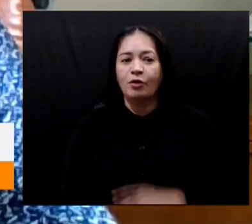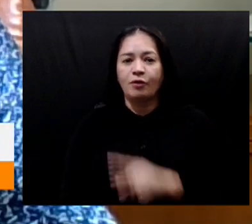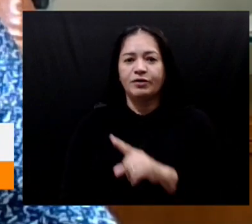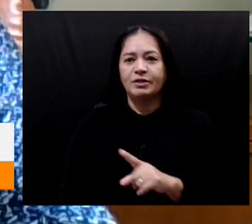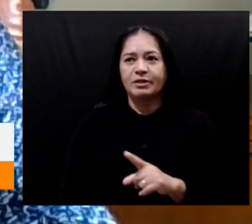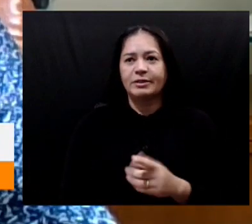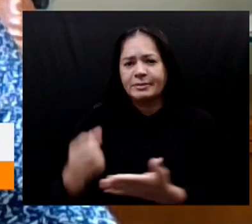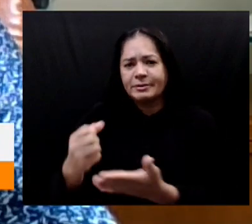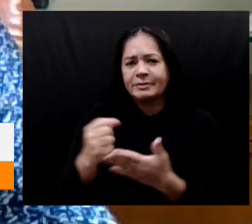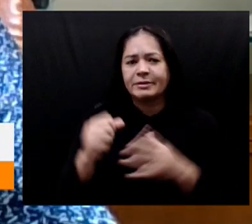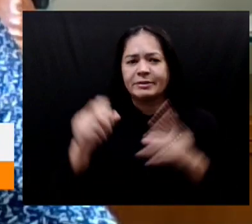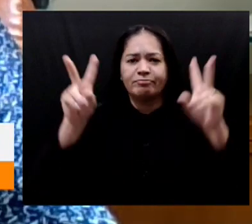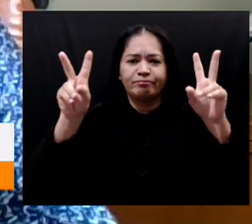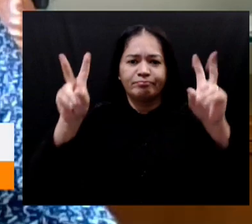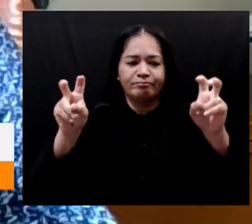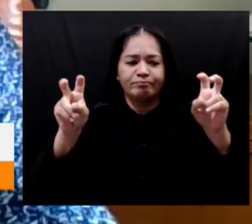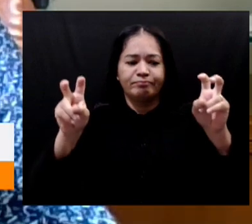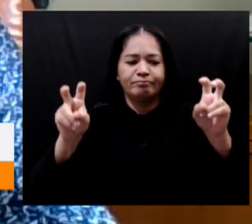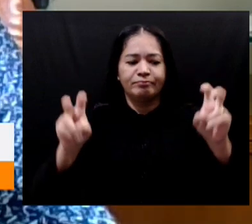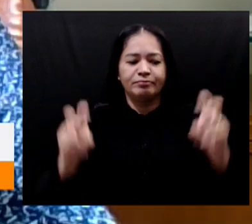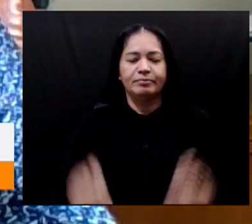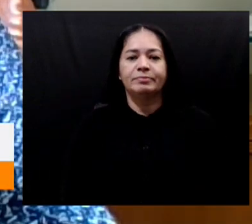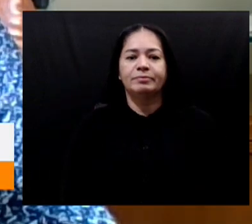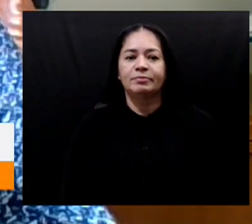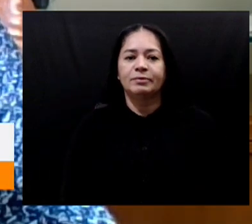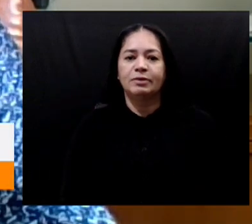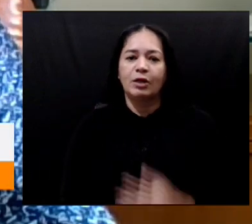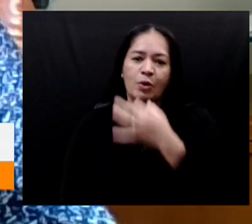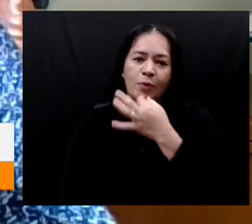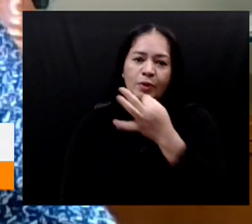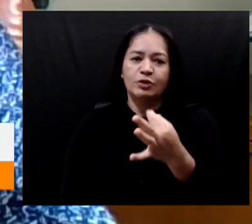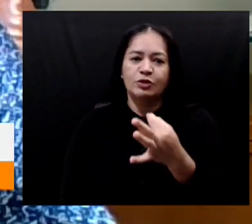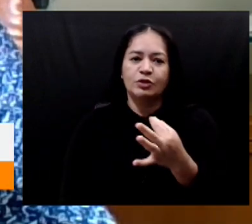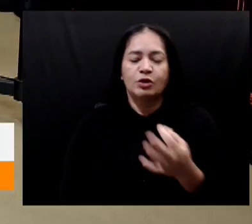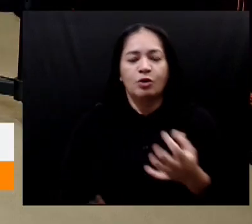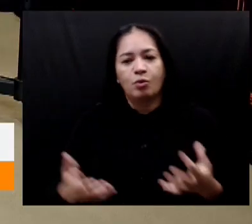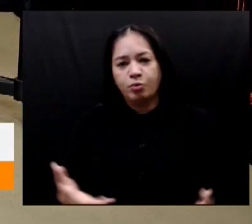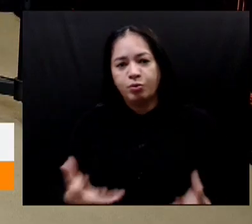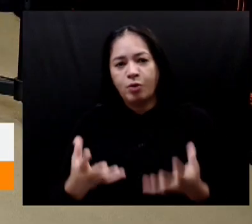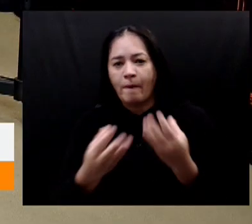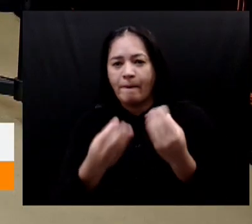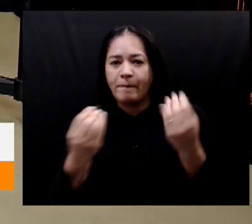tema para os ouvintes. Eu acredito que vai contribuir com muitas pessoas.